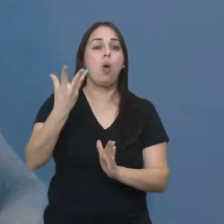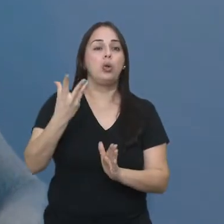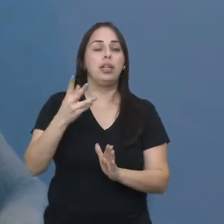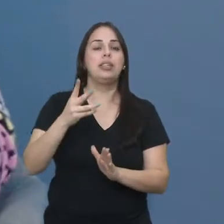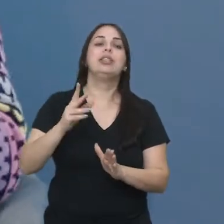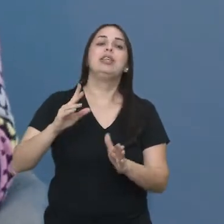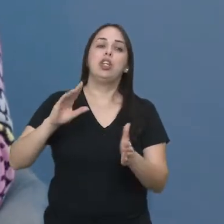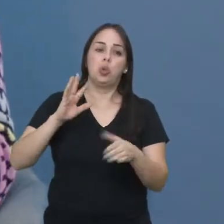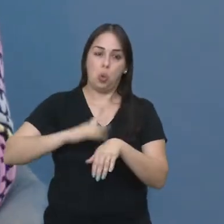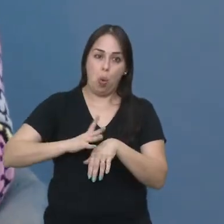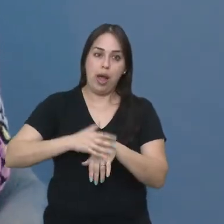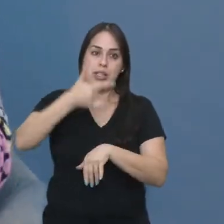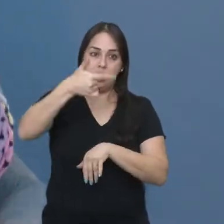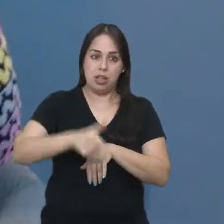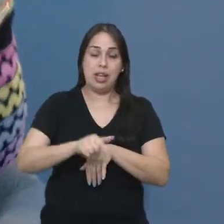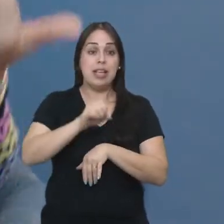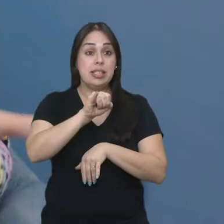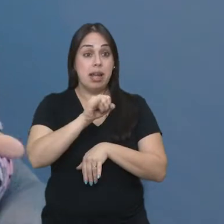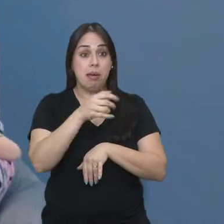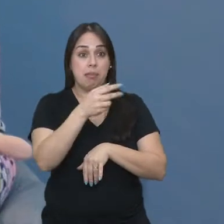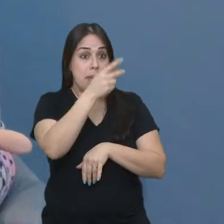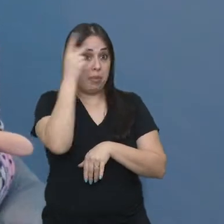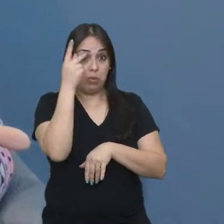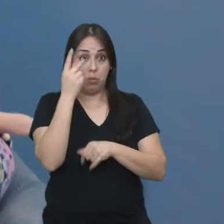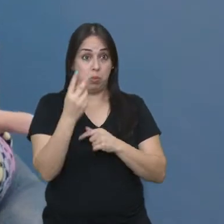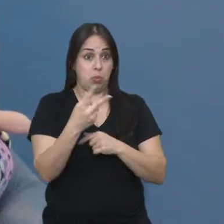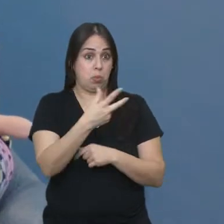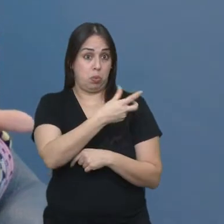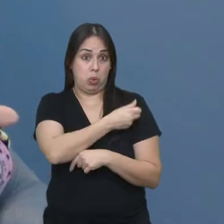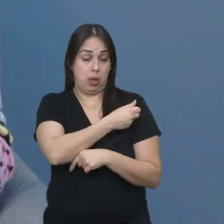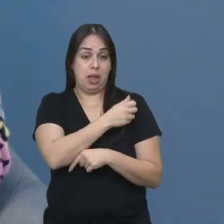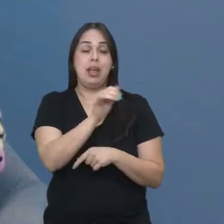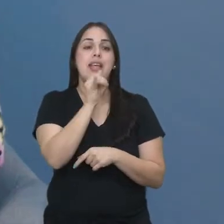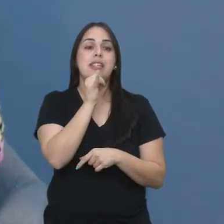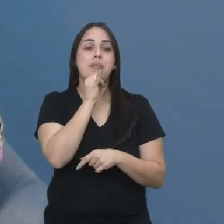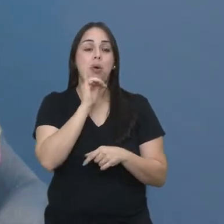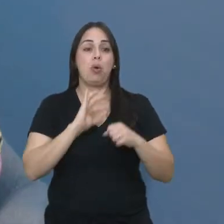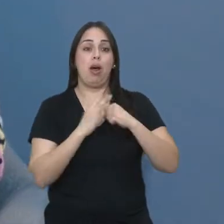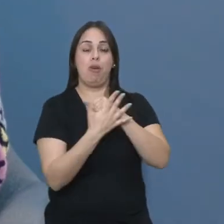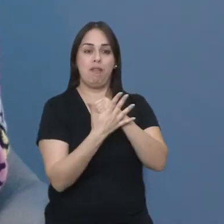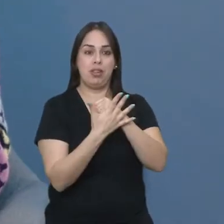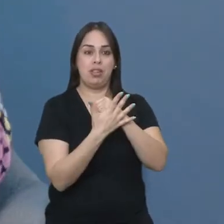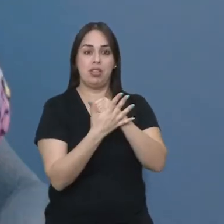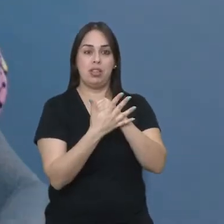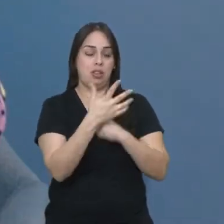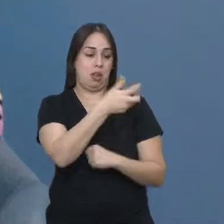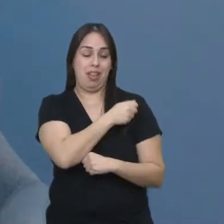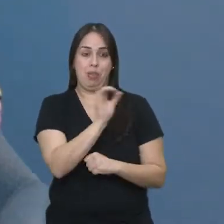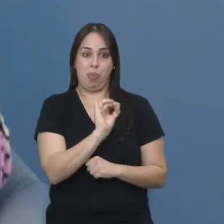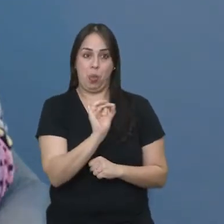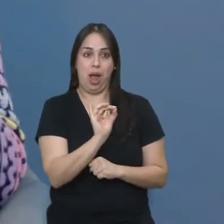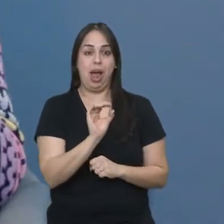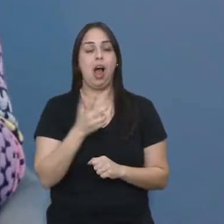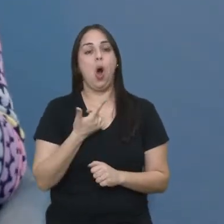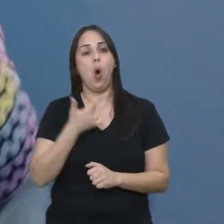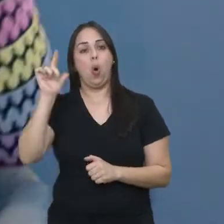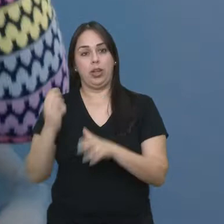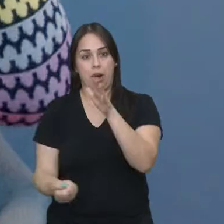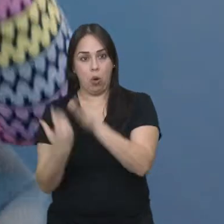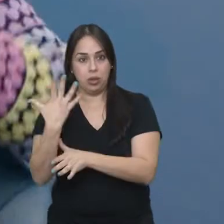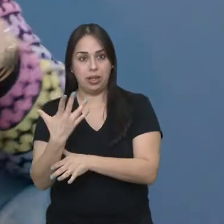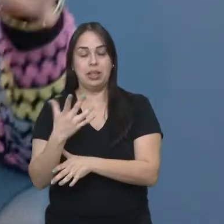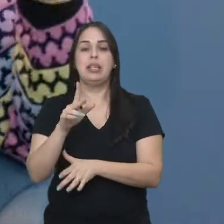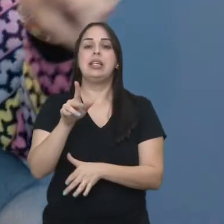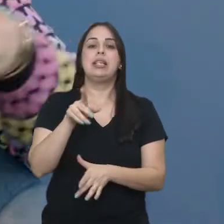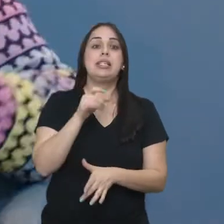As doenças. Daí se você não tiver cobertura de Covid adequada, você vai ter variante de Covid. Se você não se vacinar de pólio, a gente